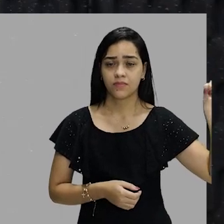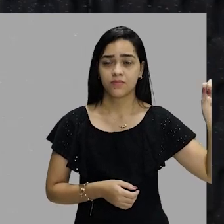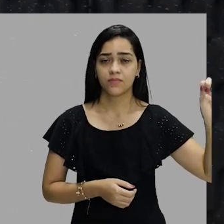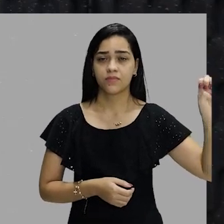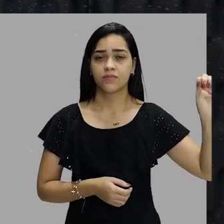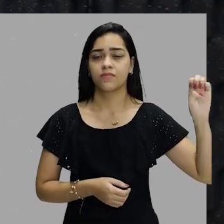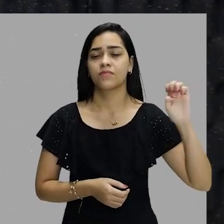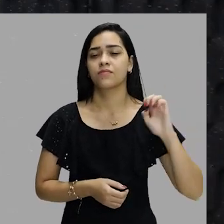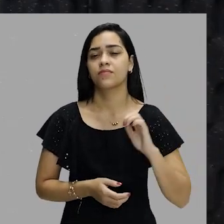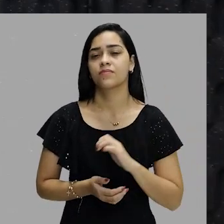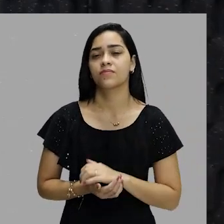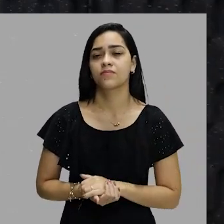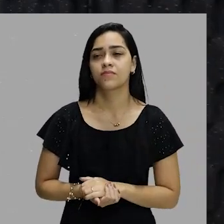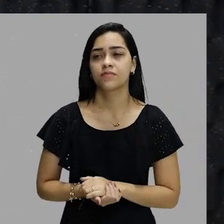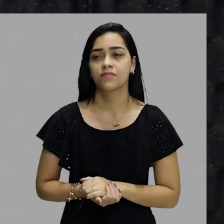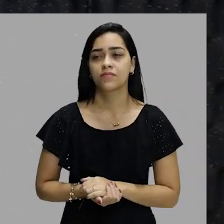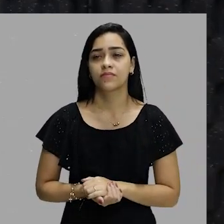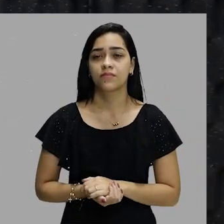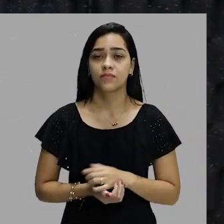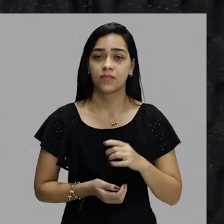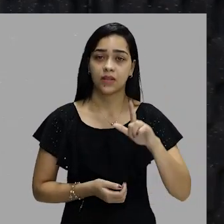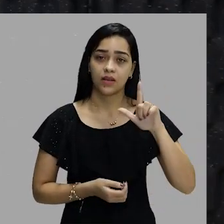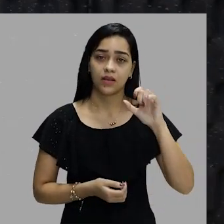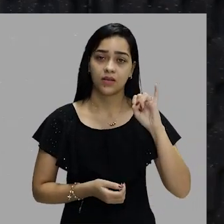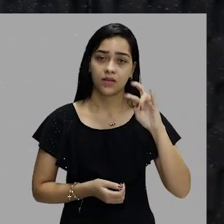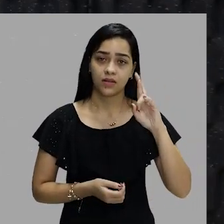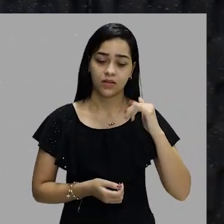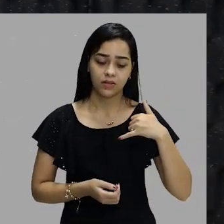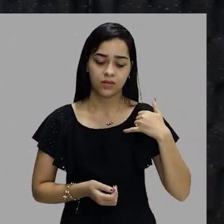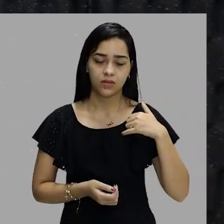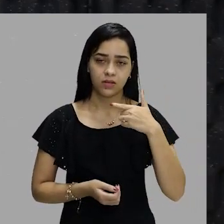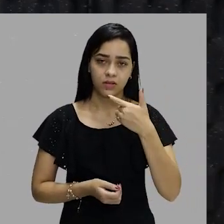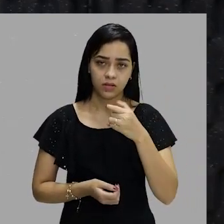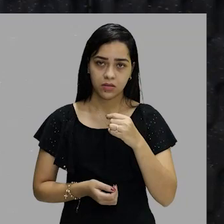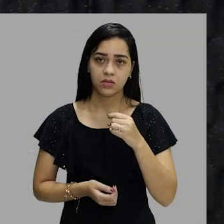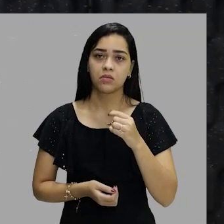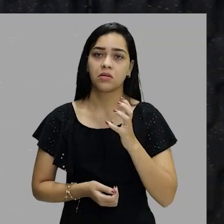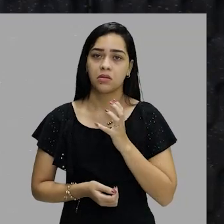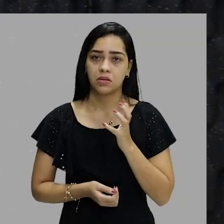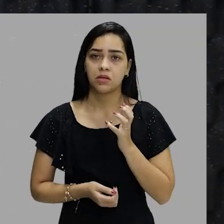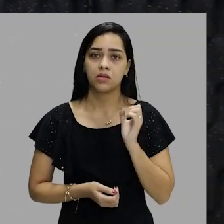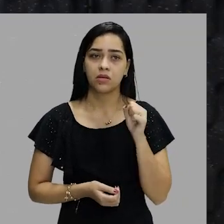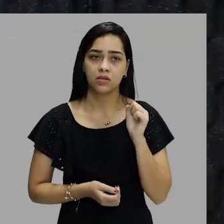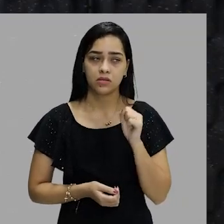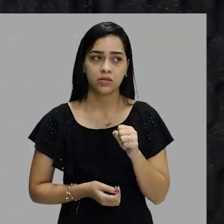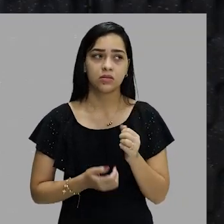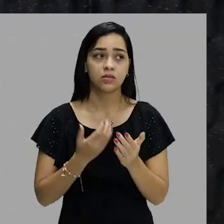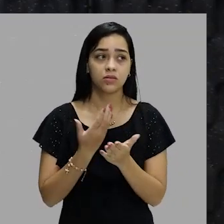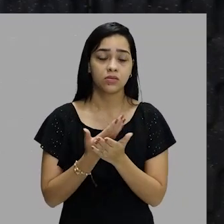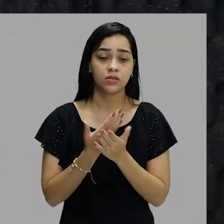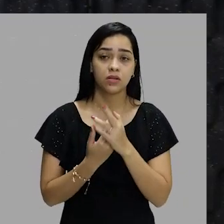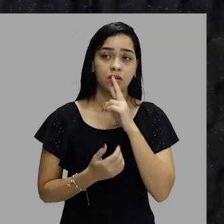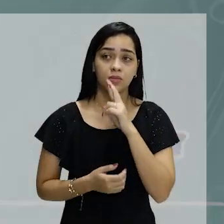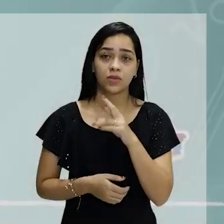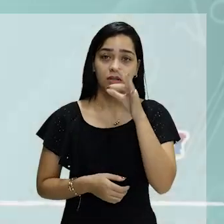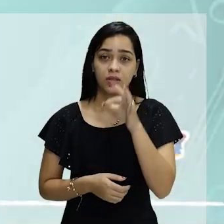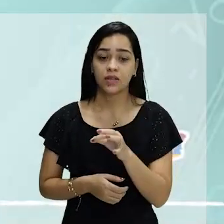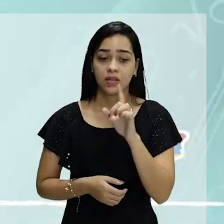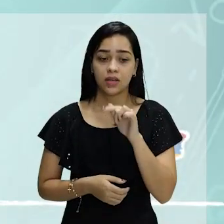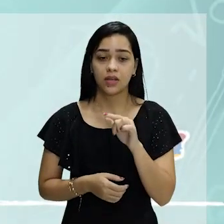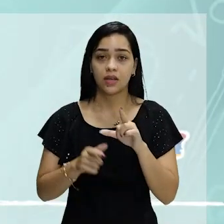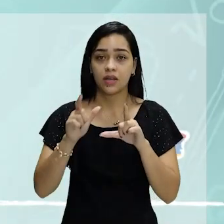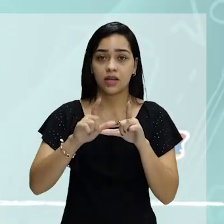entrega amorosa. A Lira dos 20 anos é uma obra bem rica, bem estudada, e a resposta certa